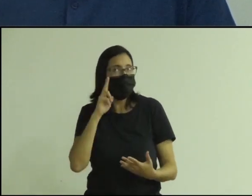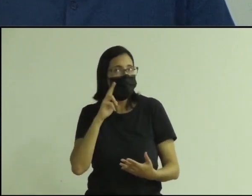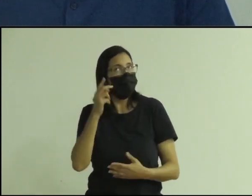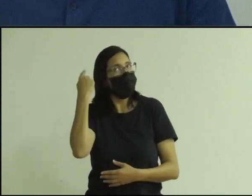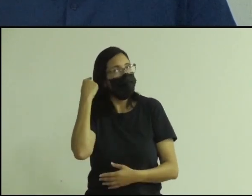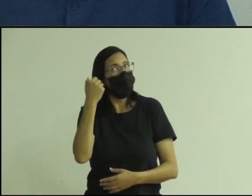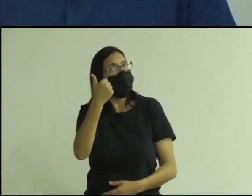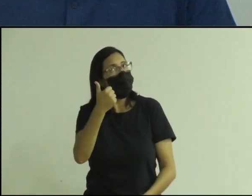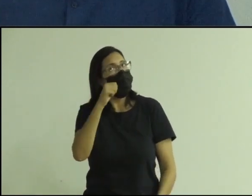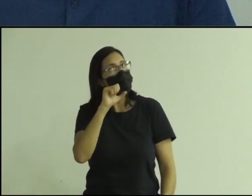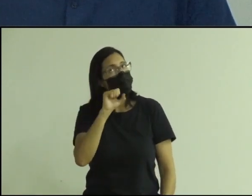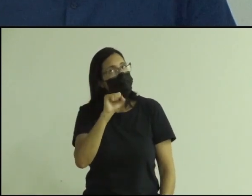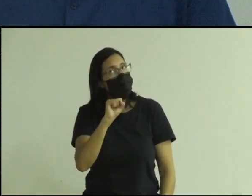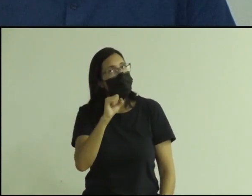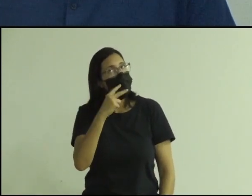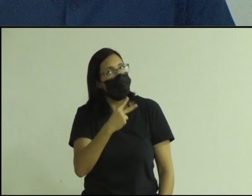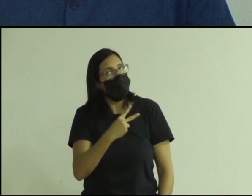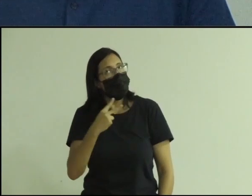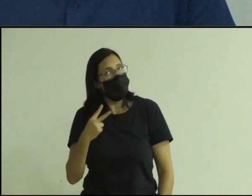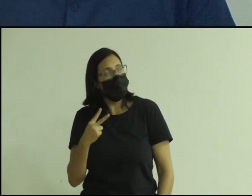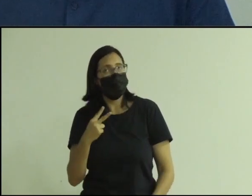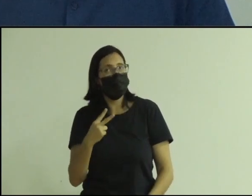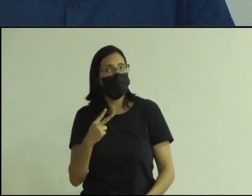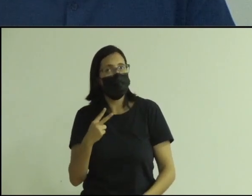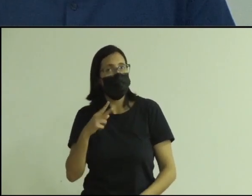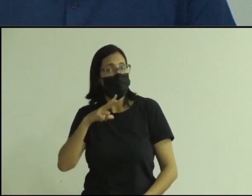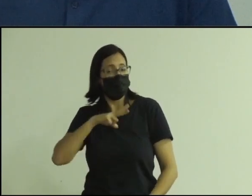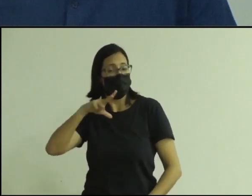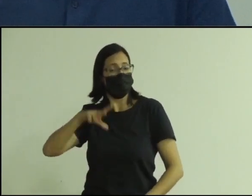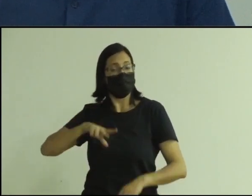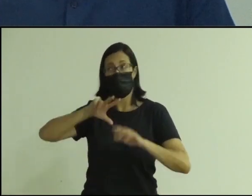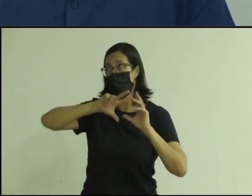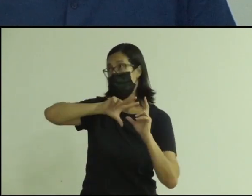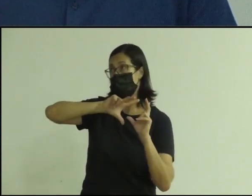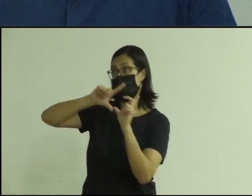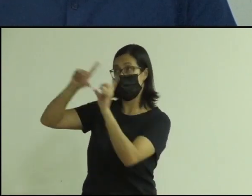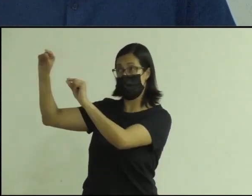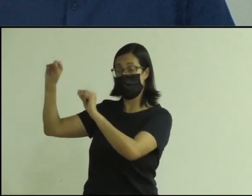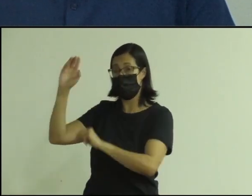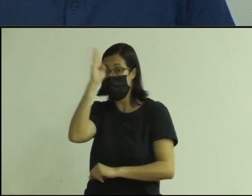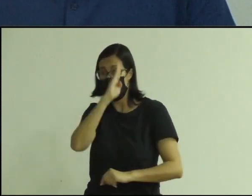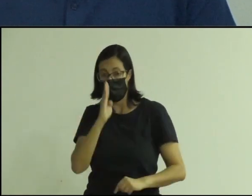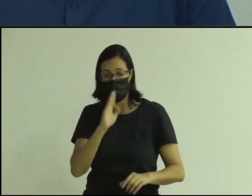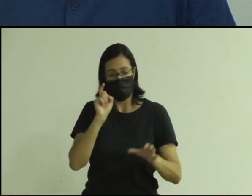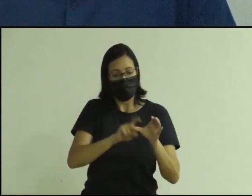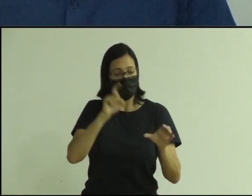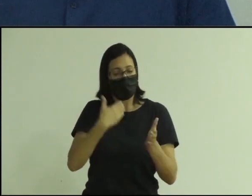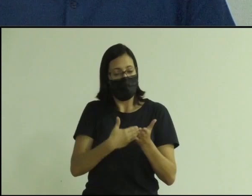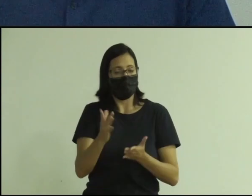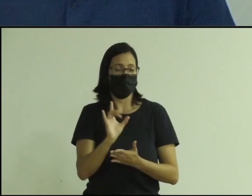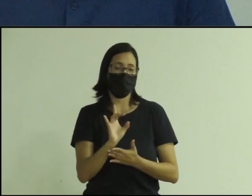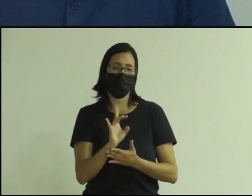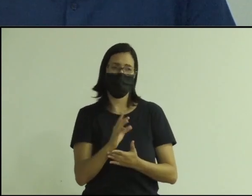em que o Brasil se separa de Portugal e começa, em tese, a caminhar com as suas próprias pernas. Mas que pernas